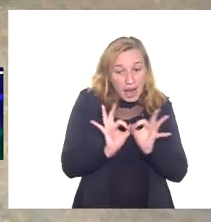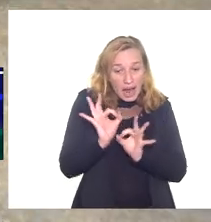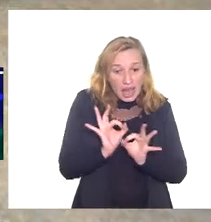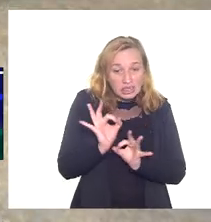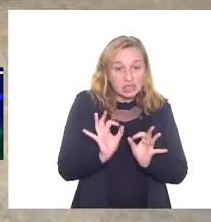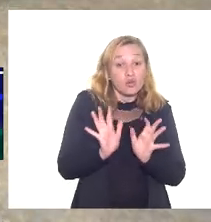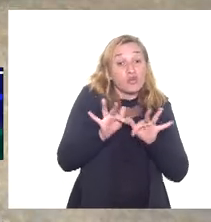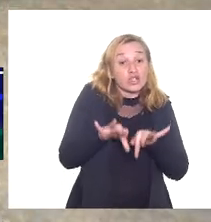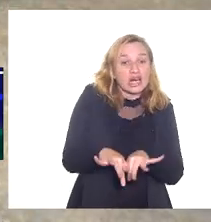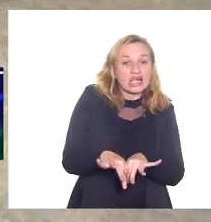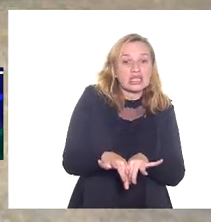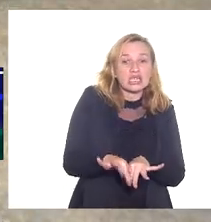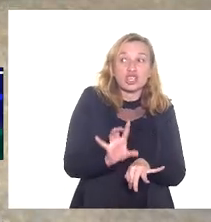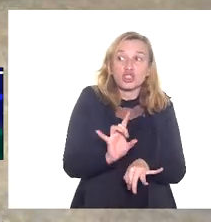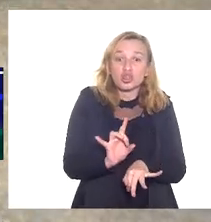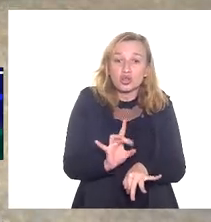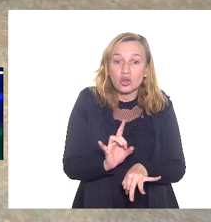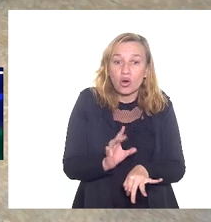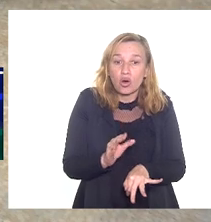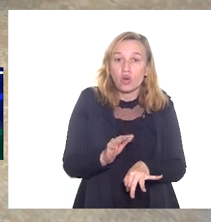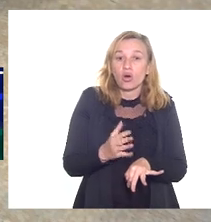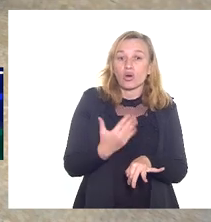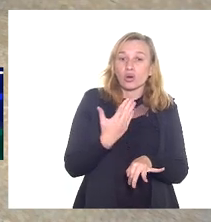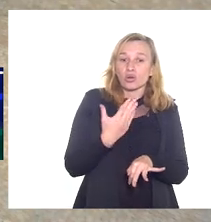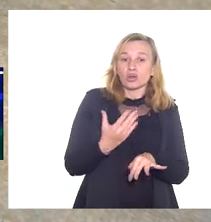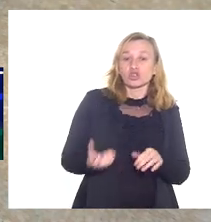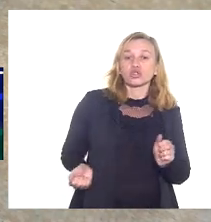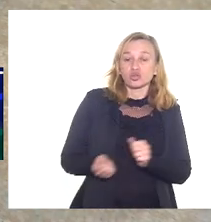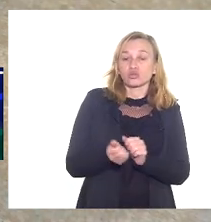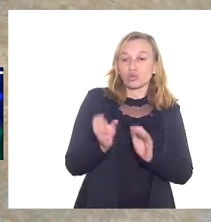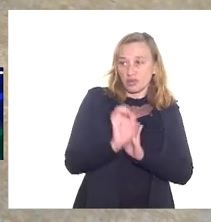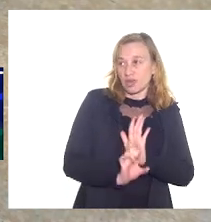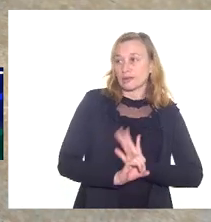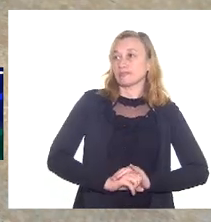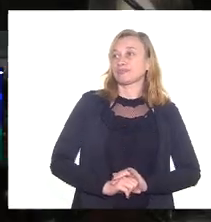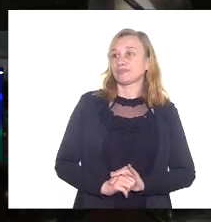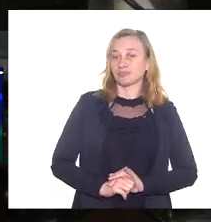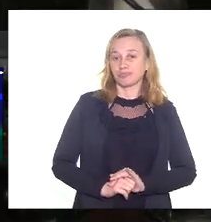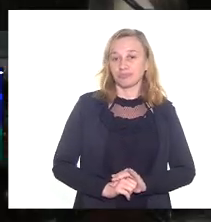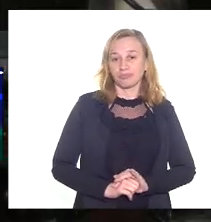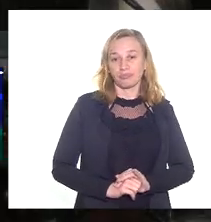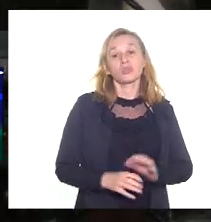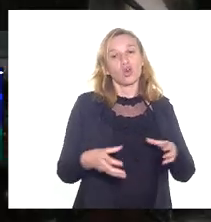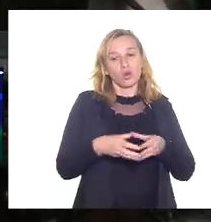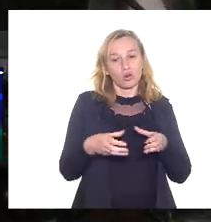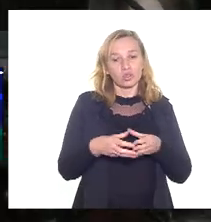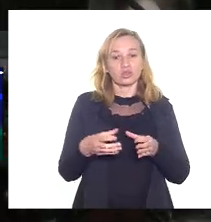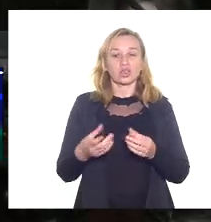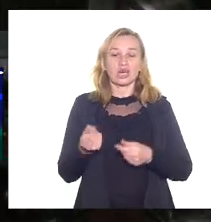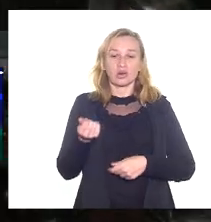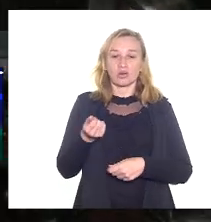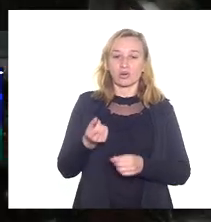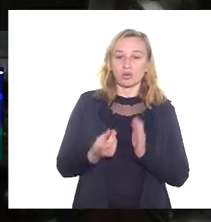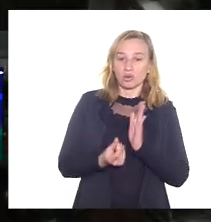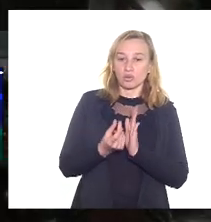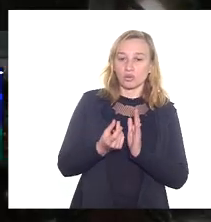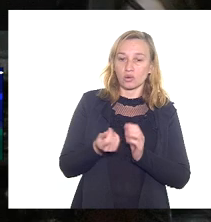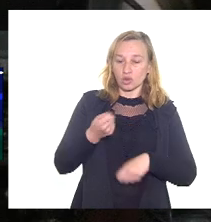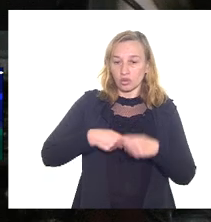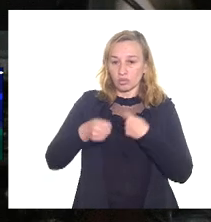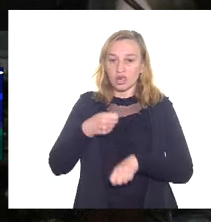conclui-se apenas o parecer é constitucionalidade com emendas. Pela Comissão de Economia, deputado Noel de